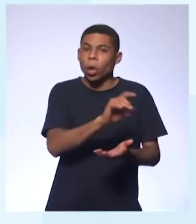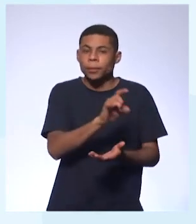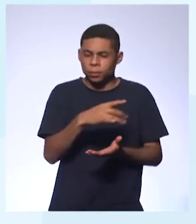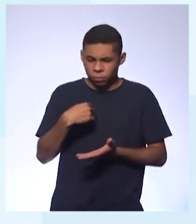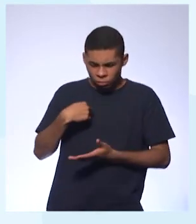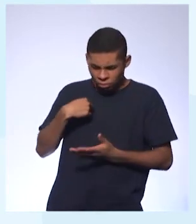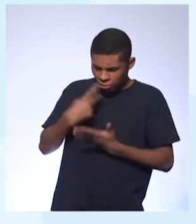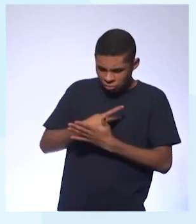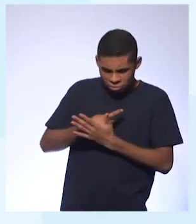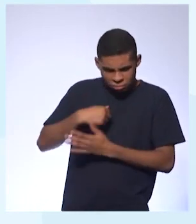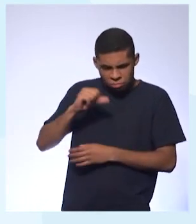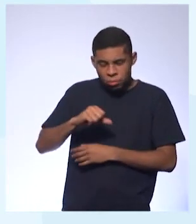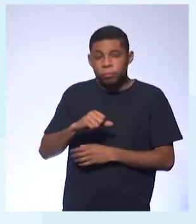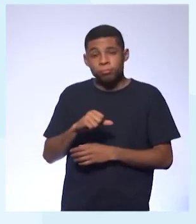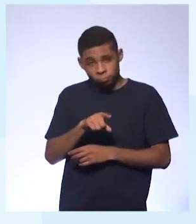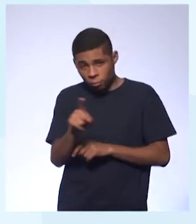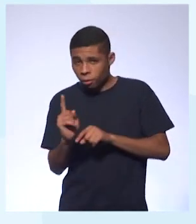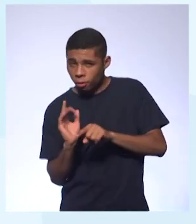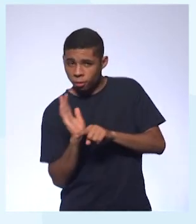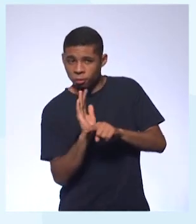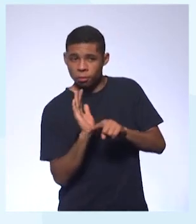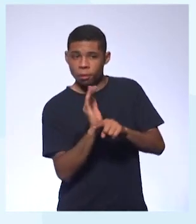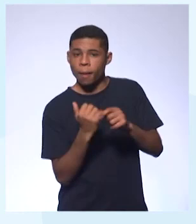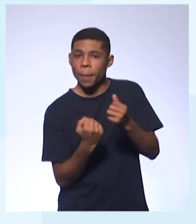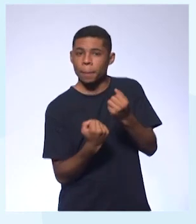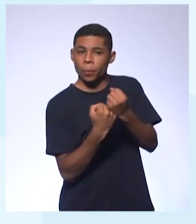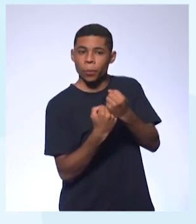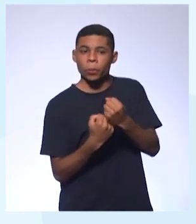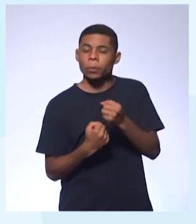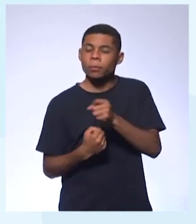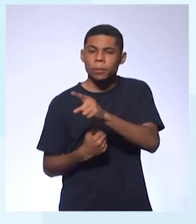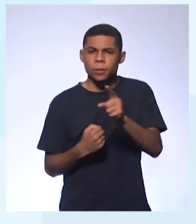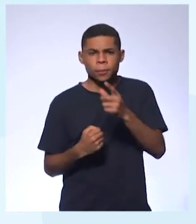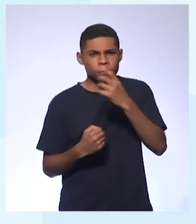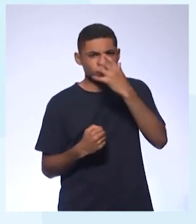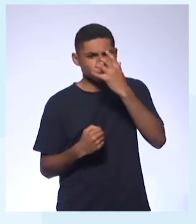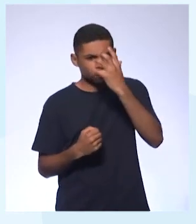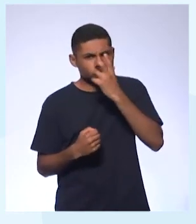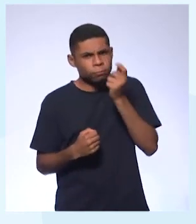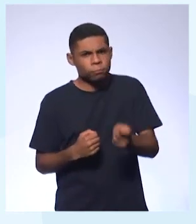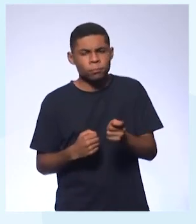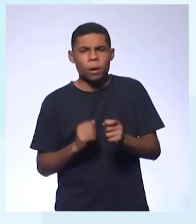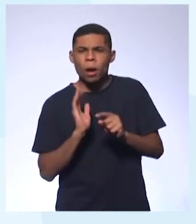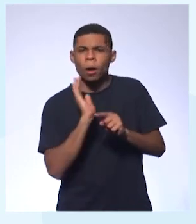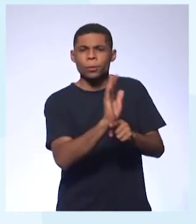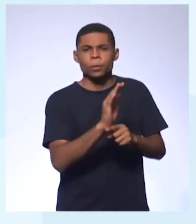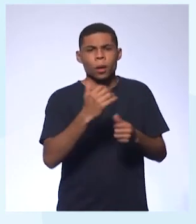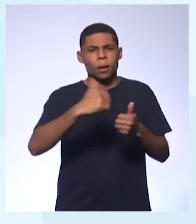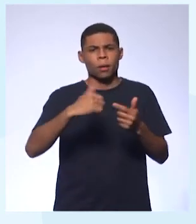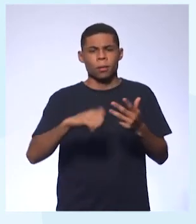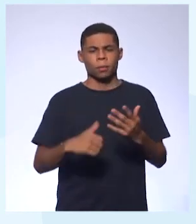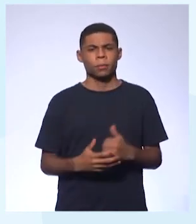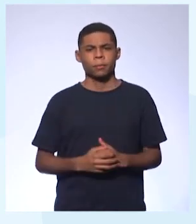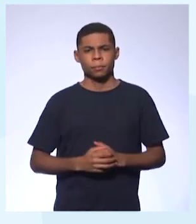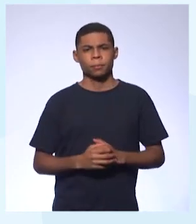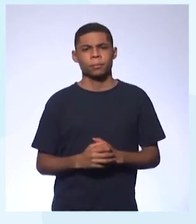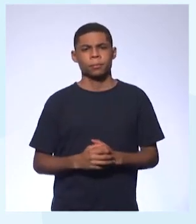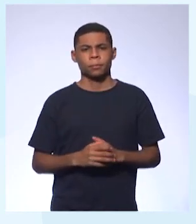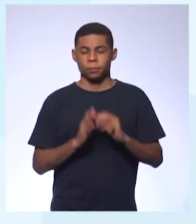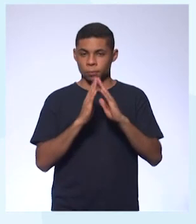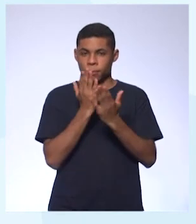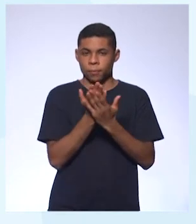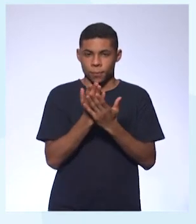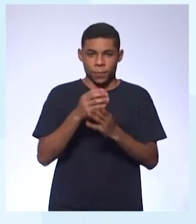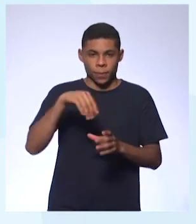os colaboradores continuem, com sinceridade, participando da autoavaliação. Na